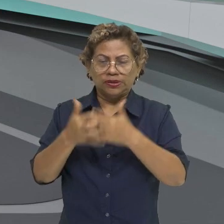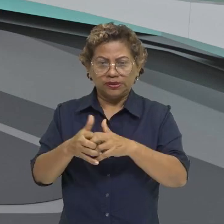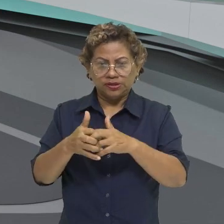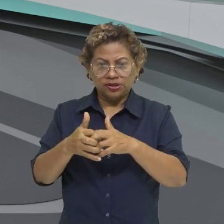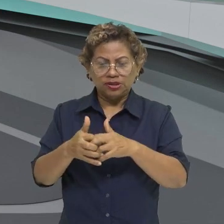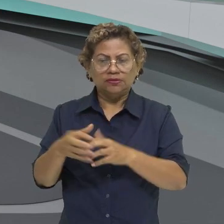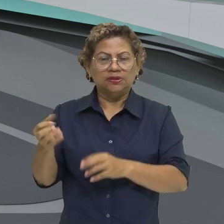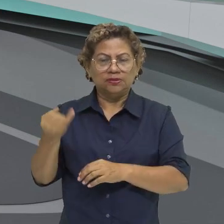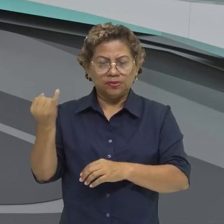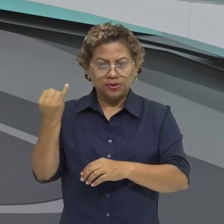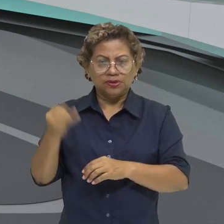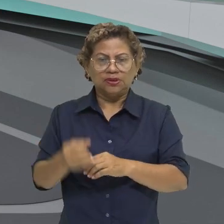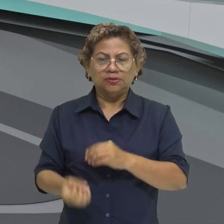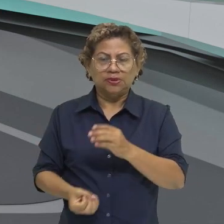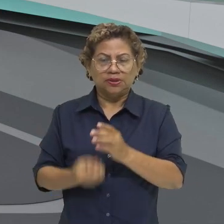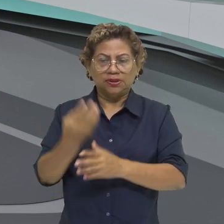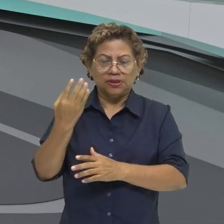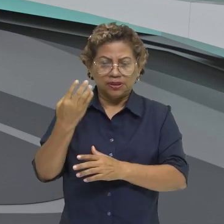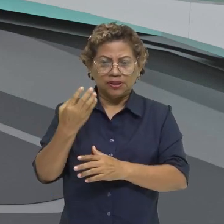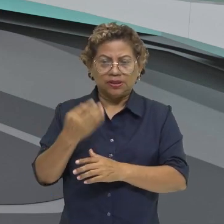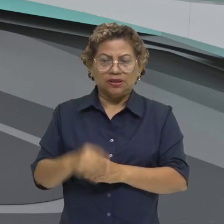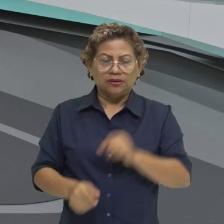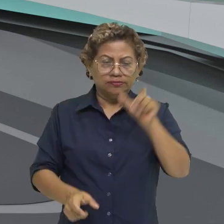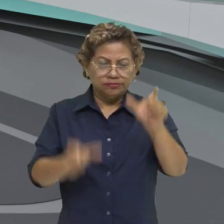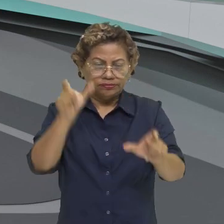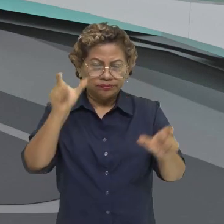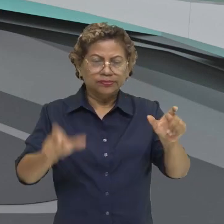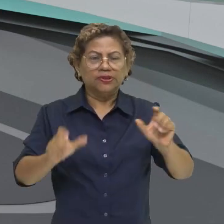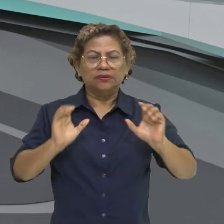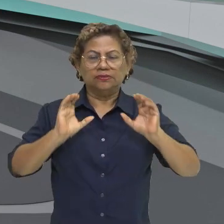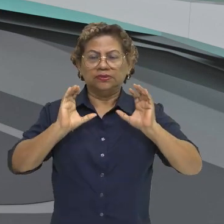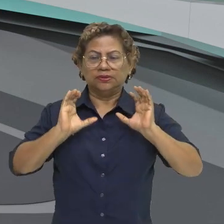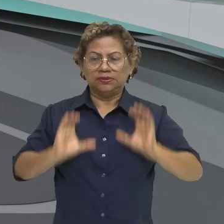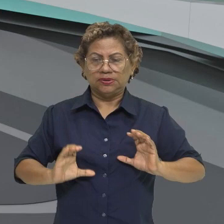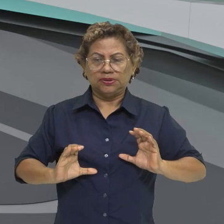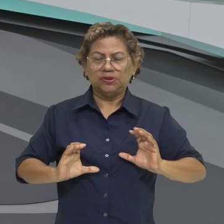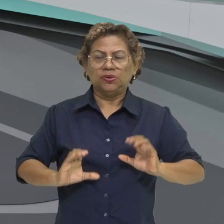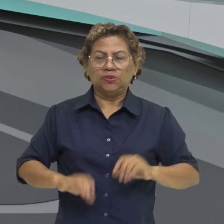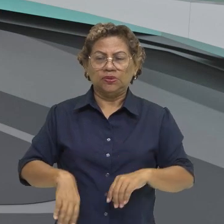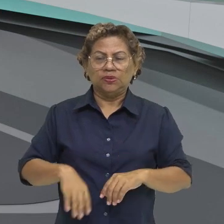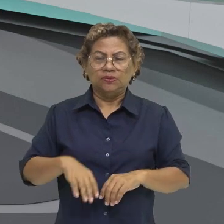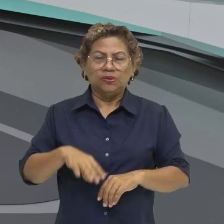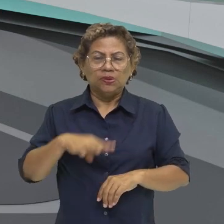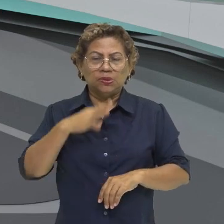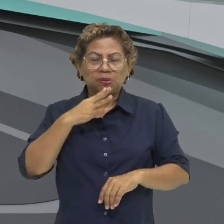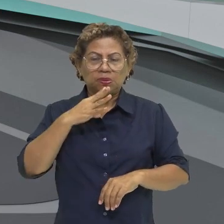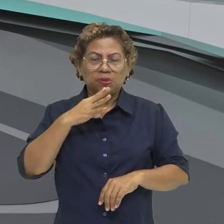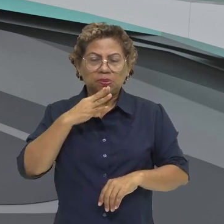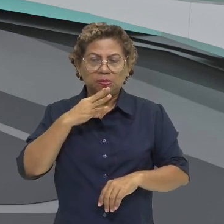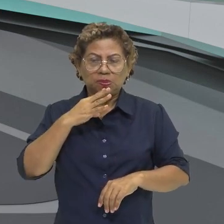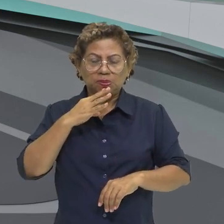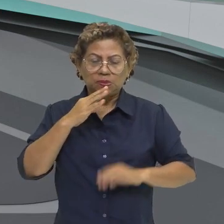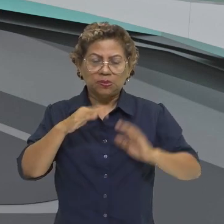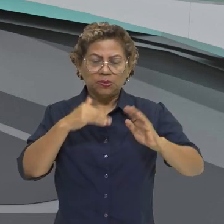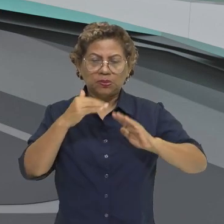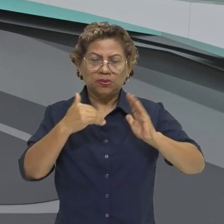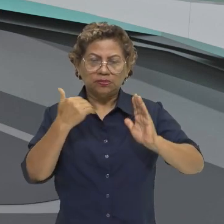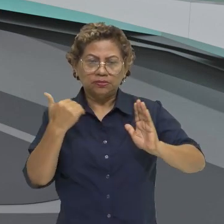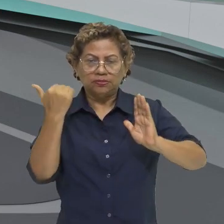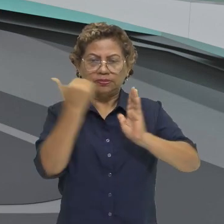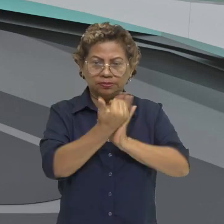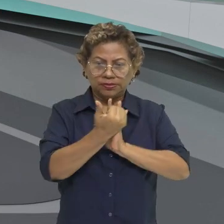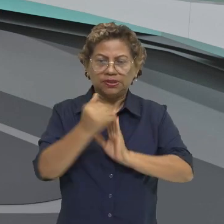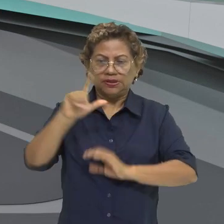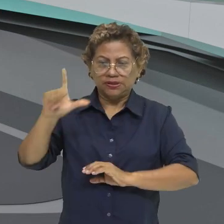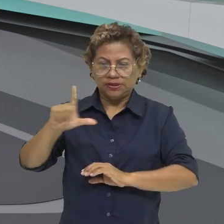toa. É para formar um cidadão, sabe, com uma gama de conhecimento ímpar. A literatura te dá isso.